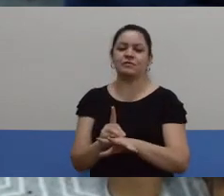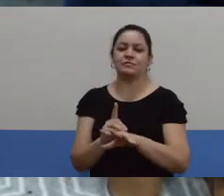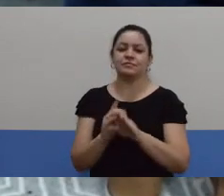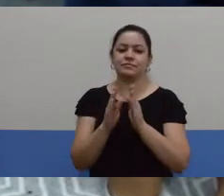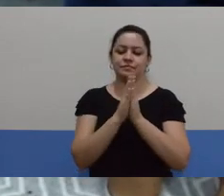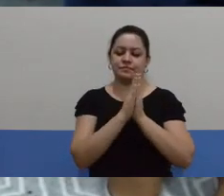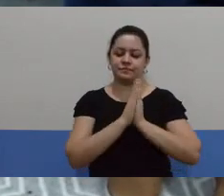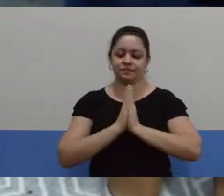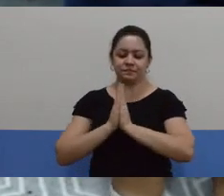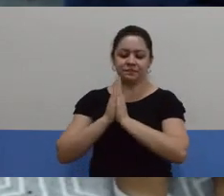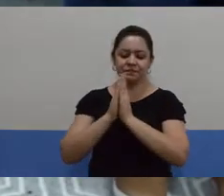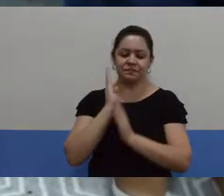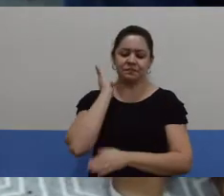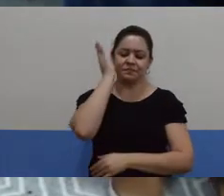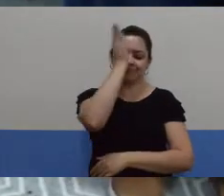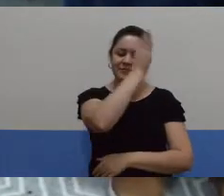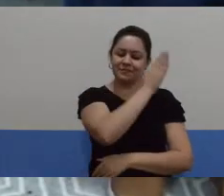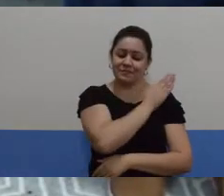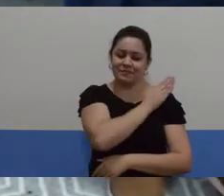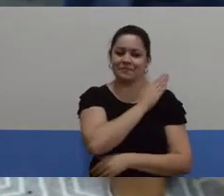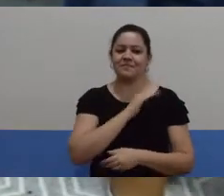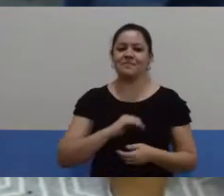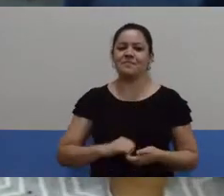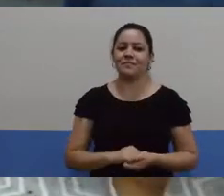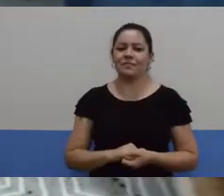Nossa Senhora de Belém.